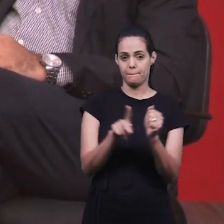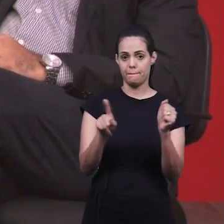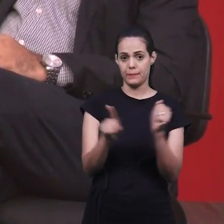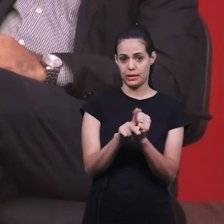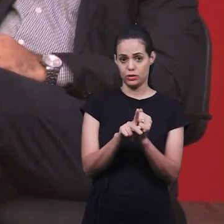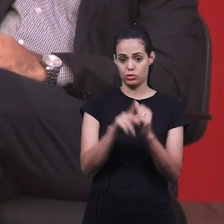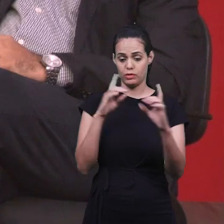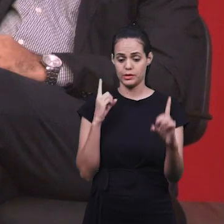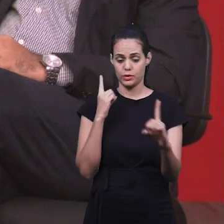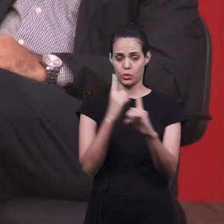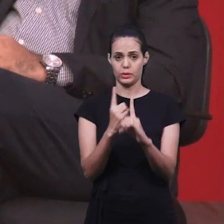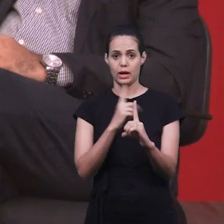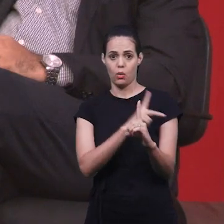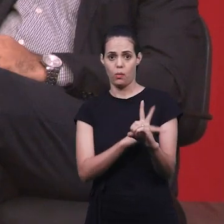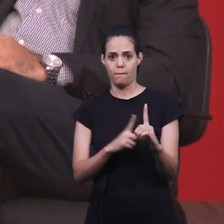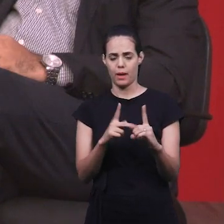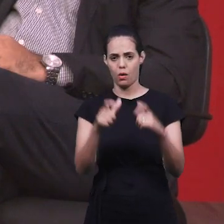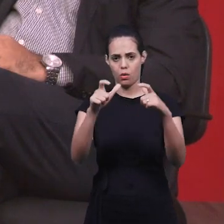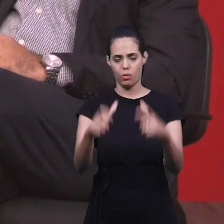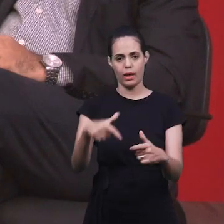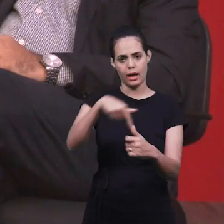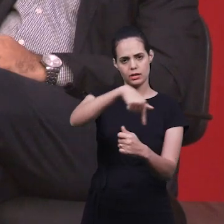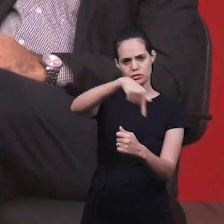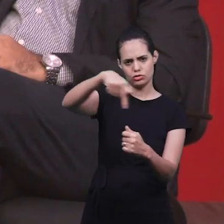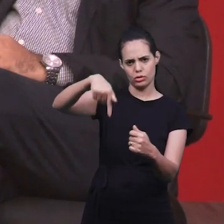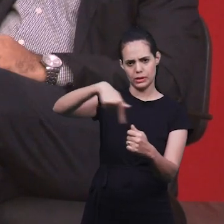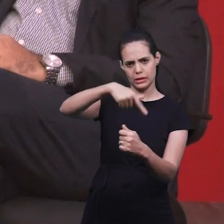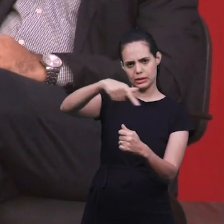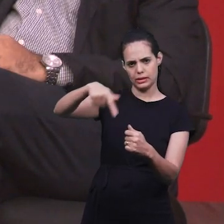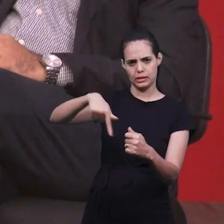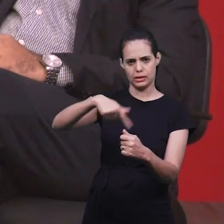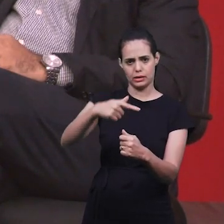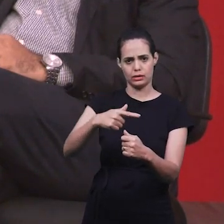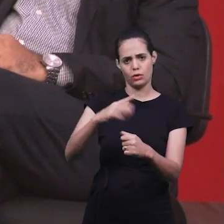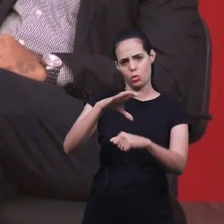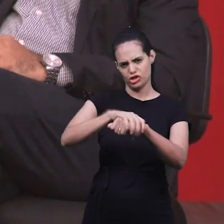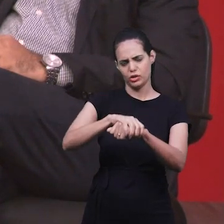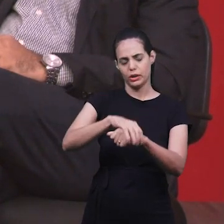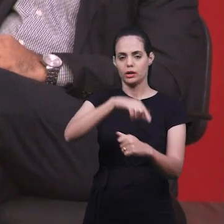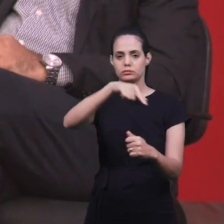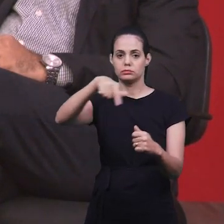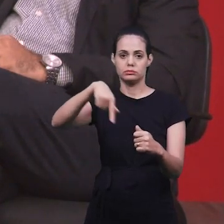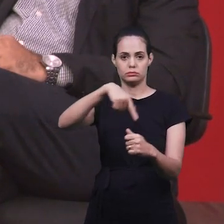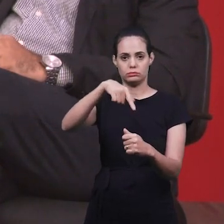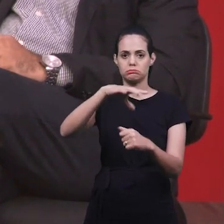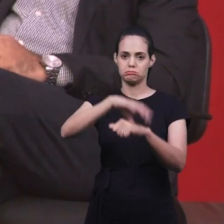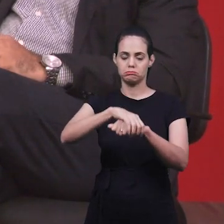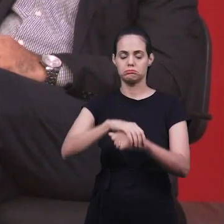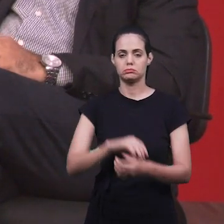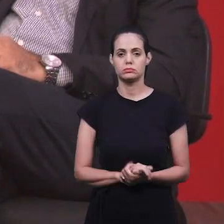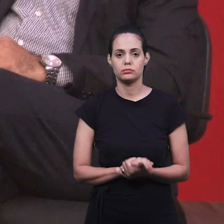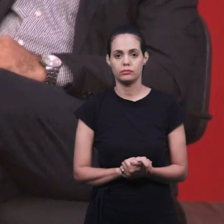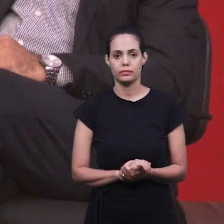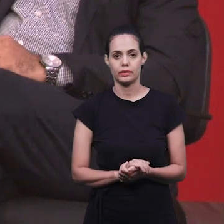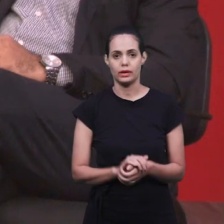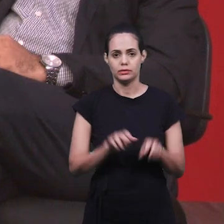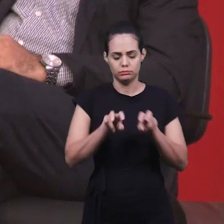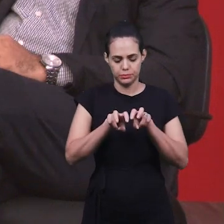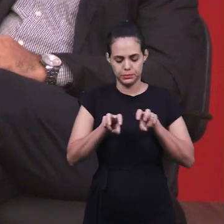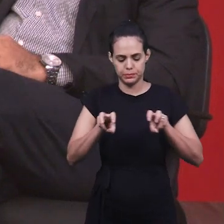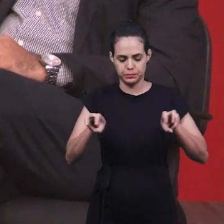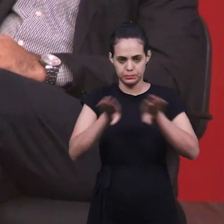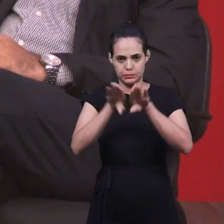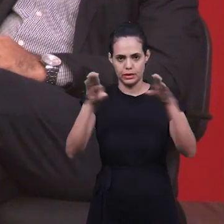em Antioquia para encontrar com Paulo e come na mesa com eles,